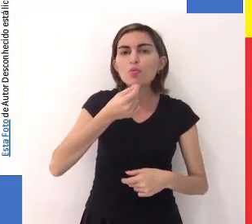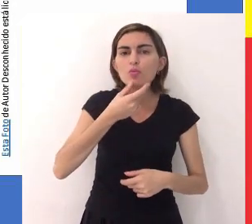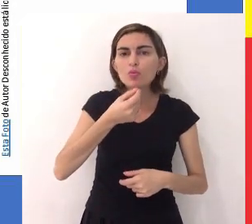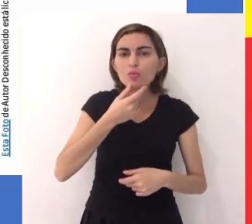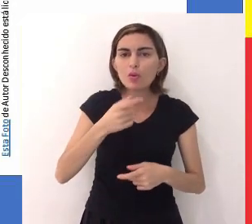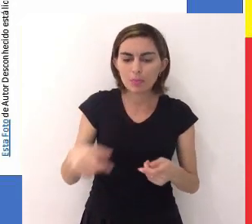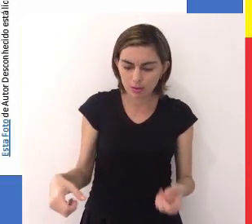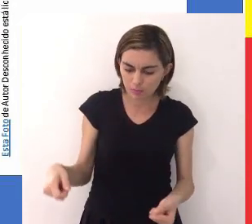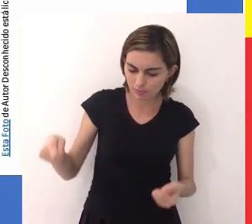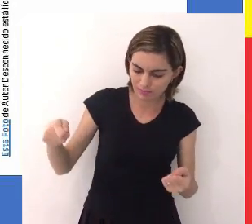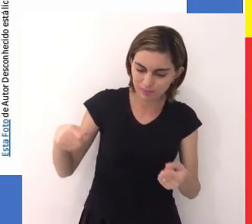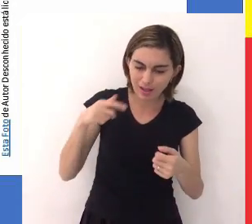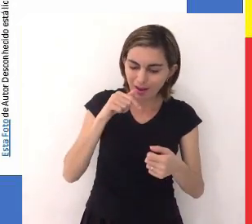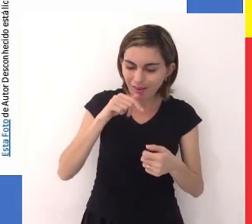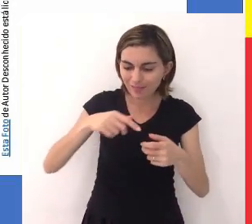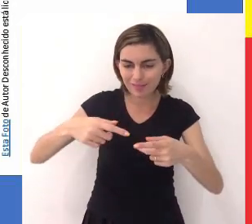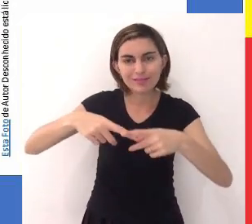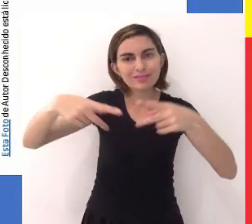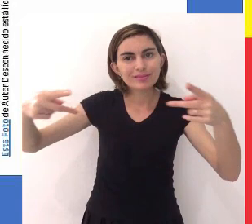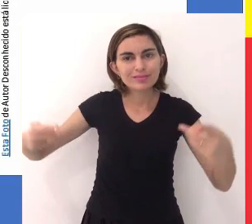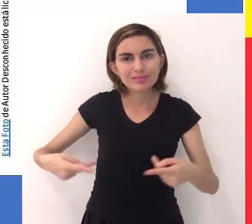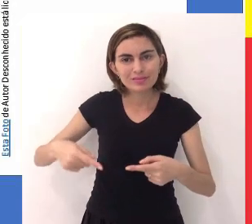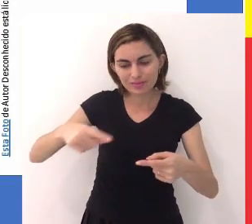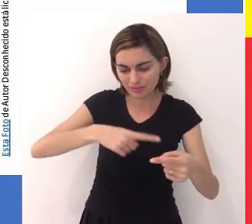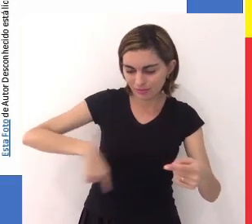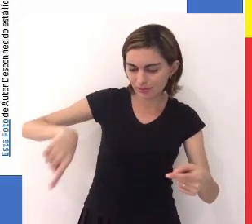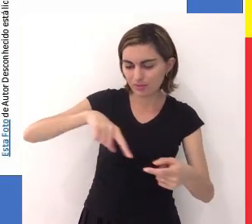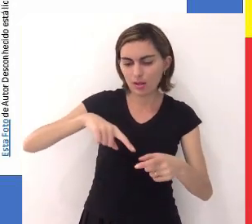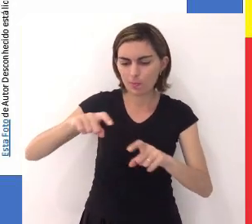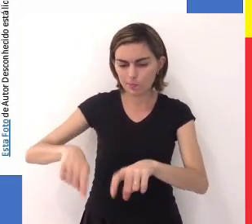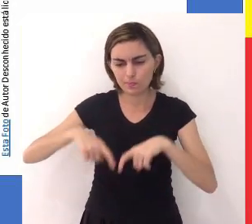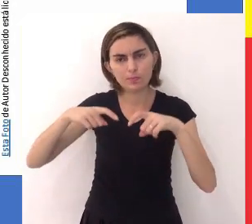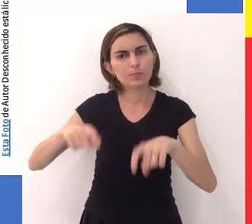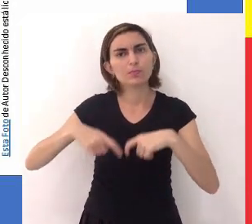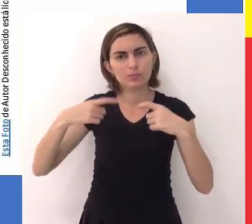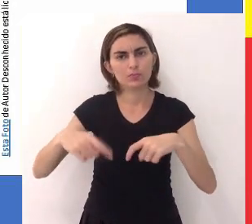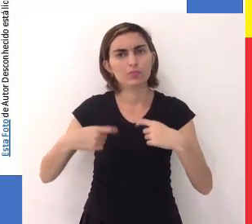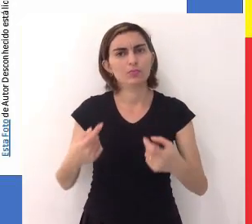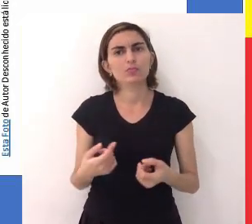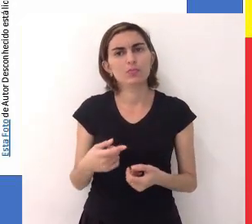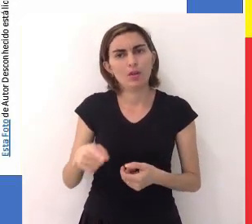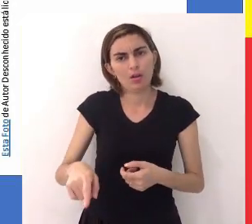agachado aí, né? Numa poça de água, né? Num ambiente de escavação.